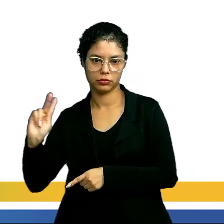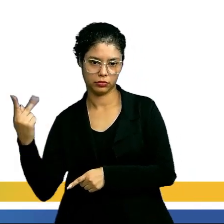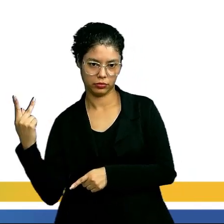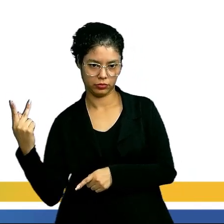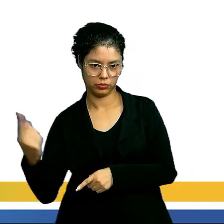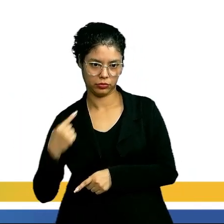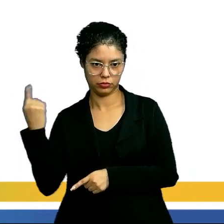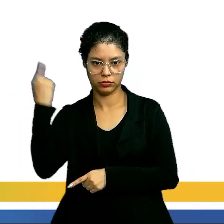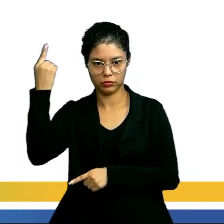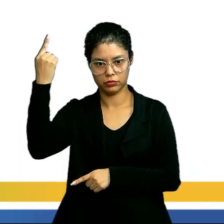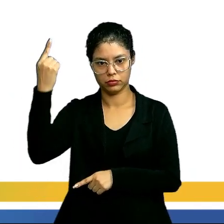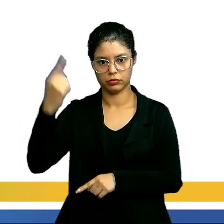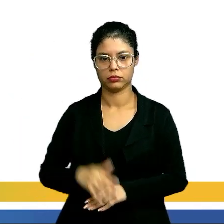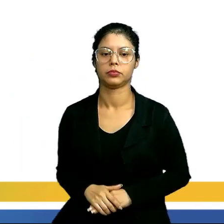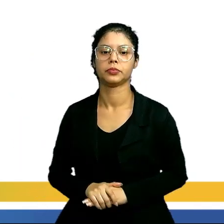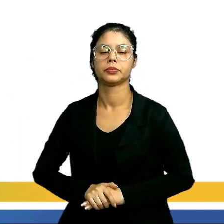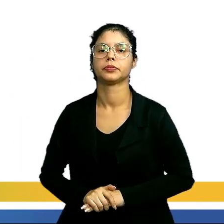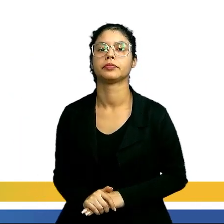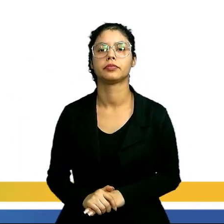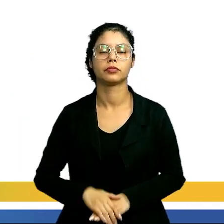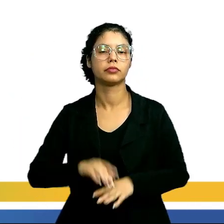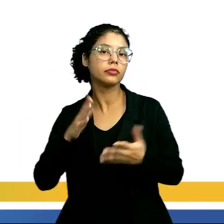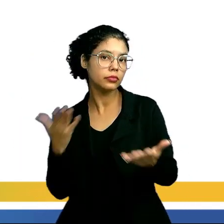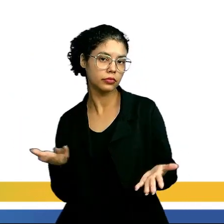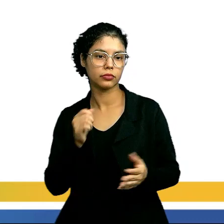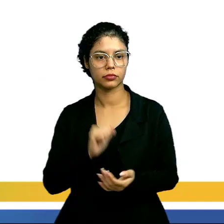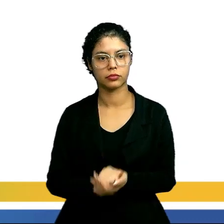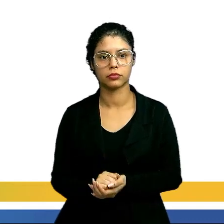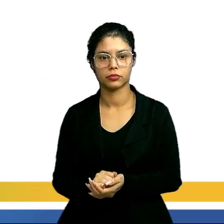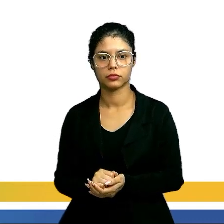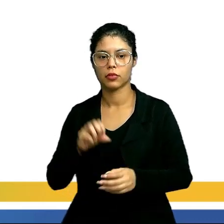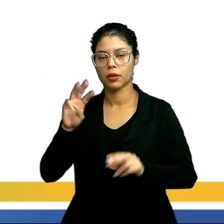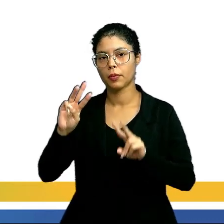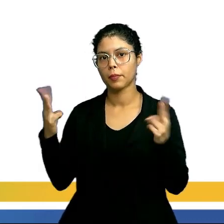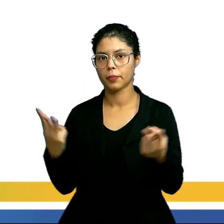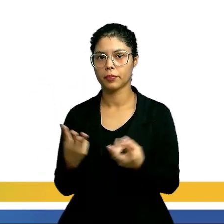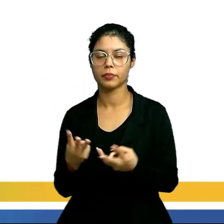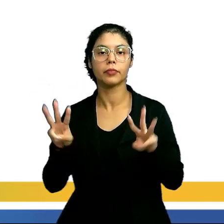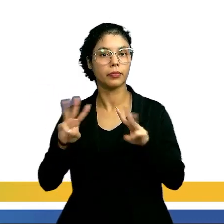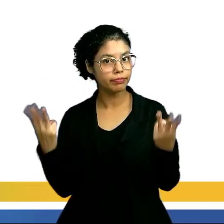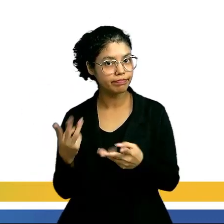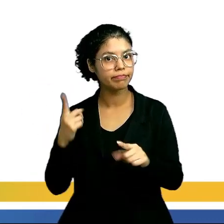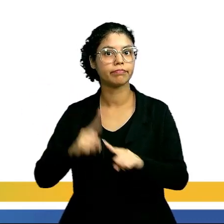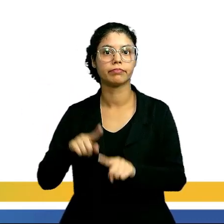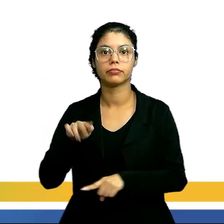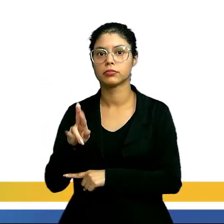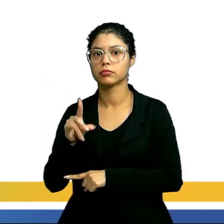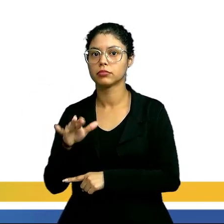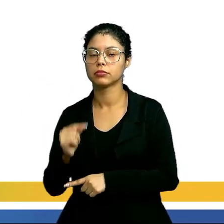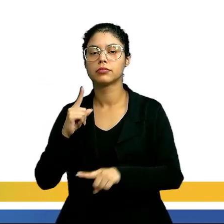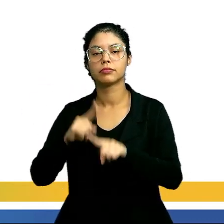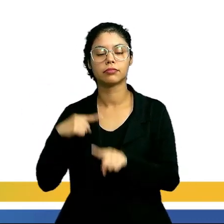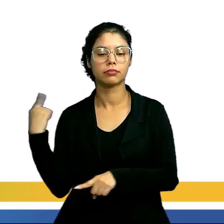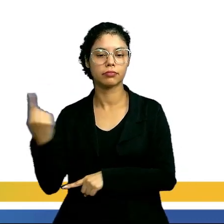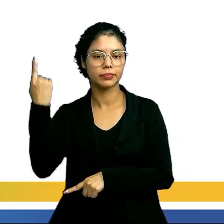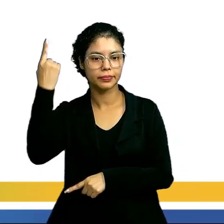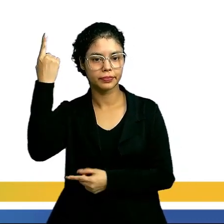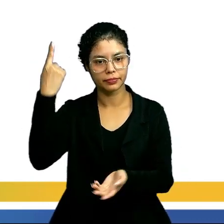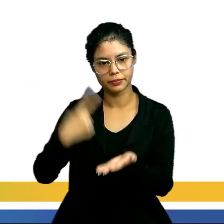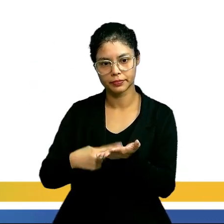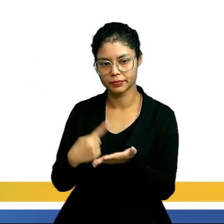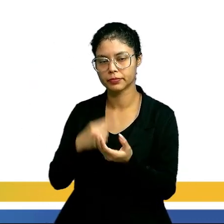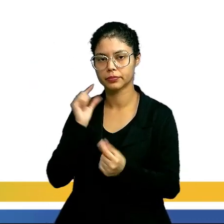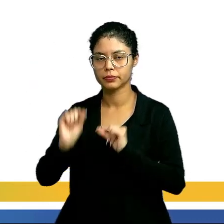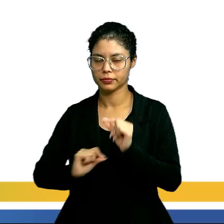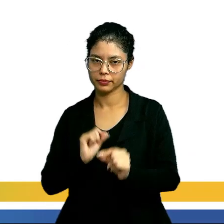gravidade vezes a altura. Então temos aqui massa vezes gravidade vezes altura. E isso também levamos em consideração o